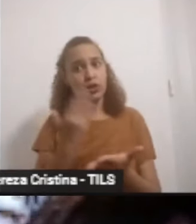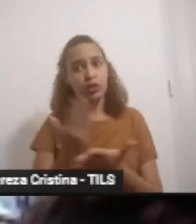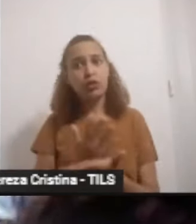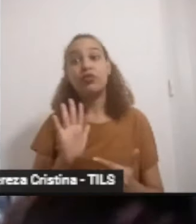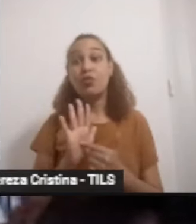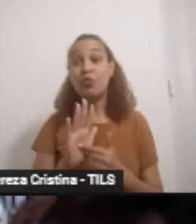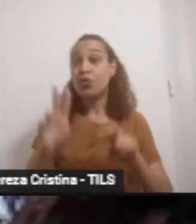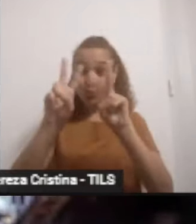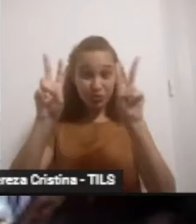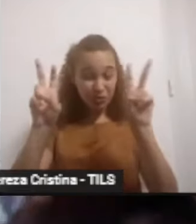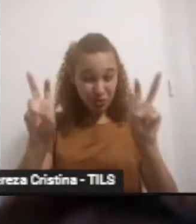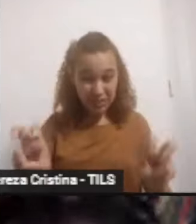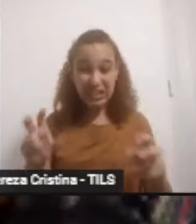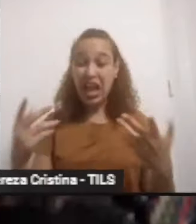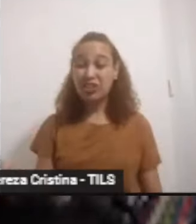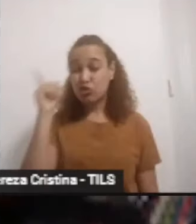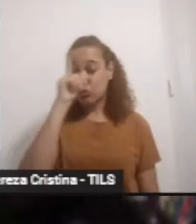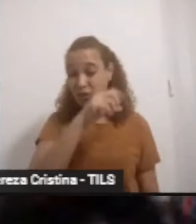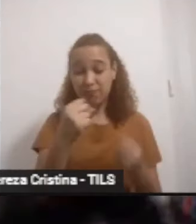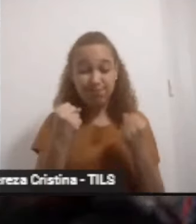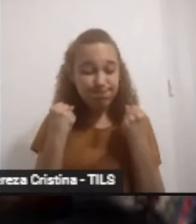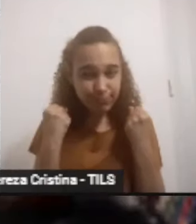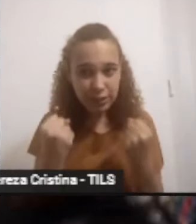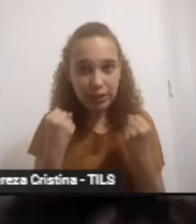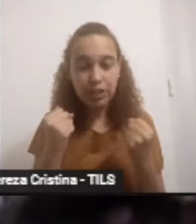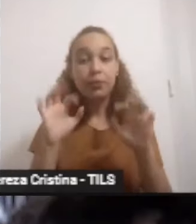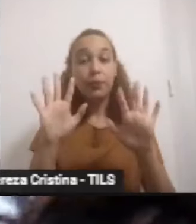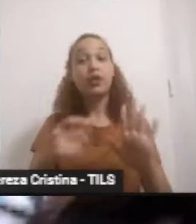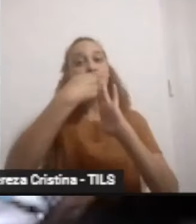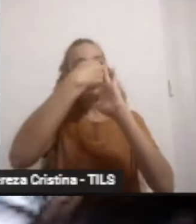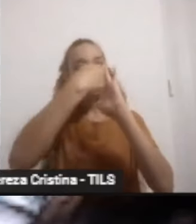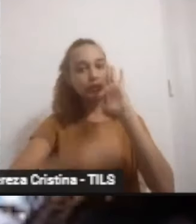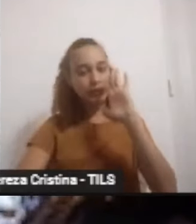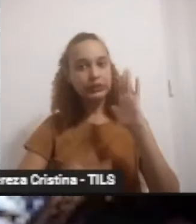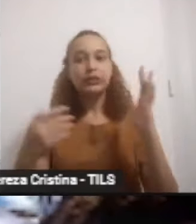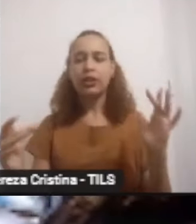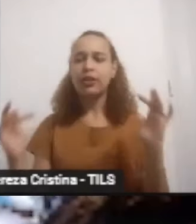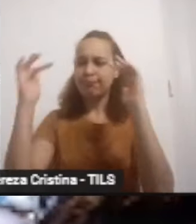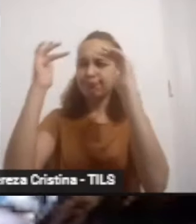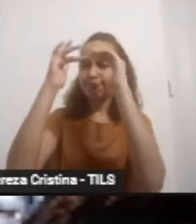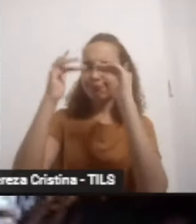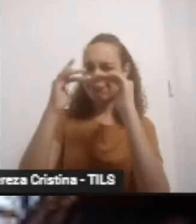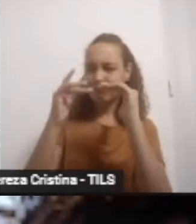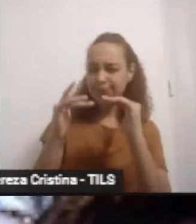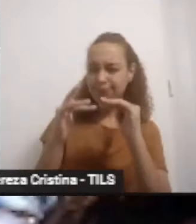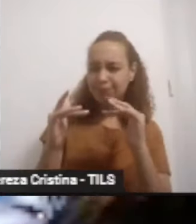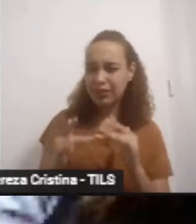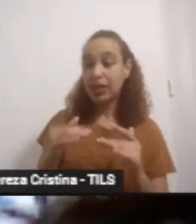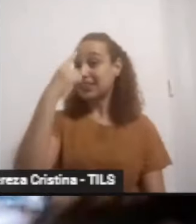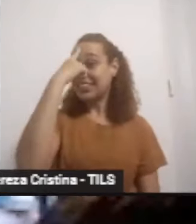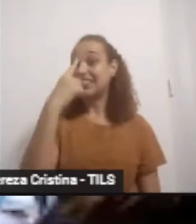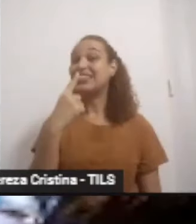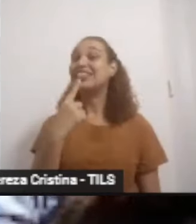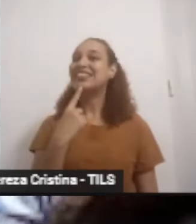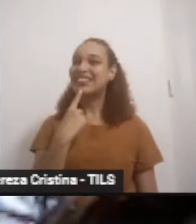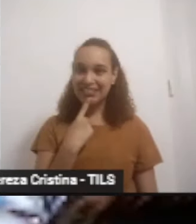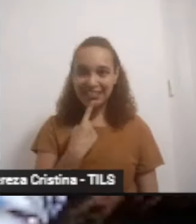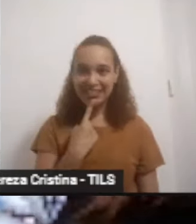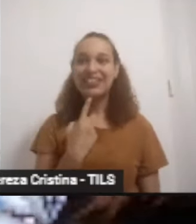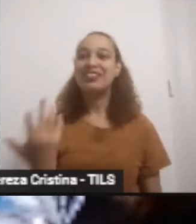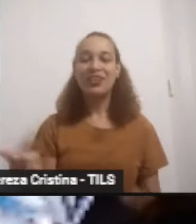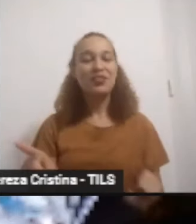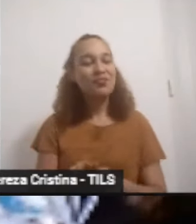pesada, mas de uma forma, o texto, né, com as rimas e tudo mais, e a ilustração com essa vibração e toda, muito legal.